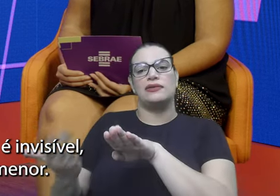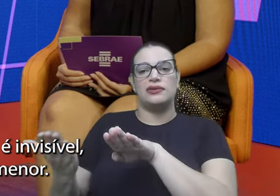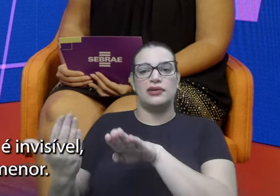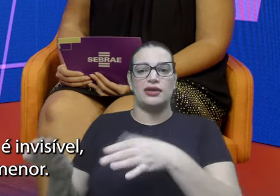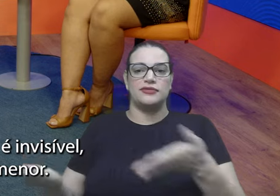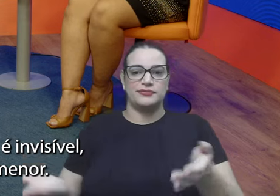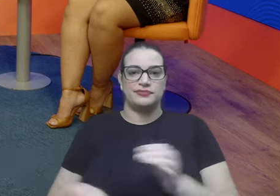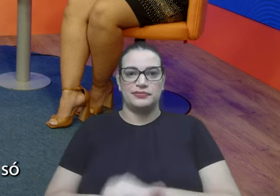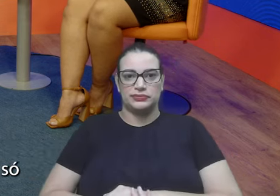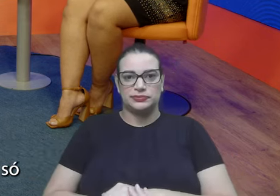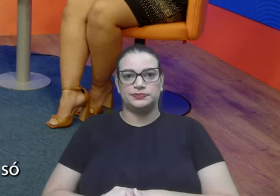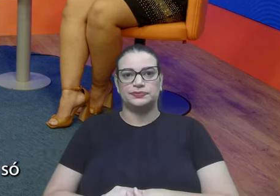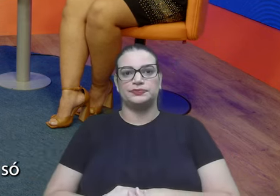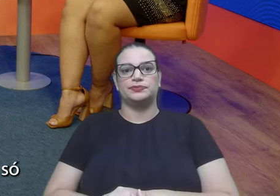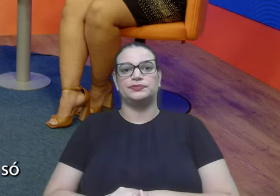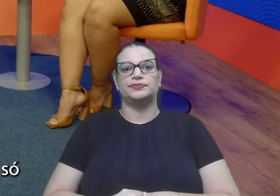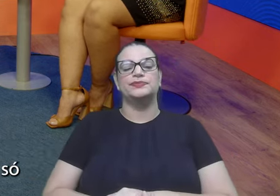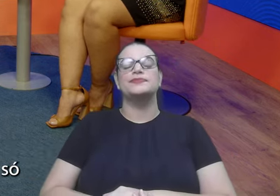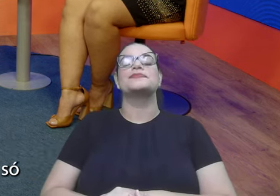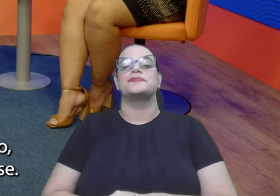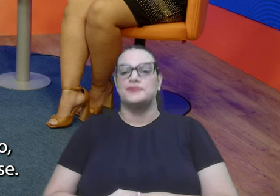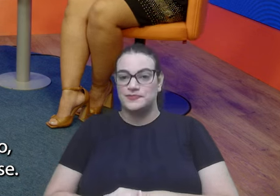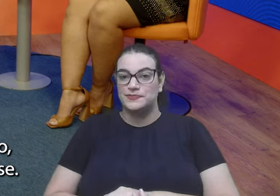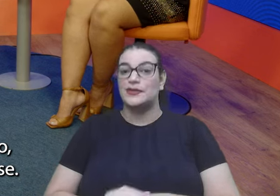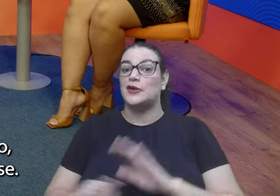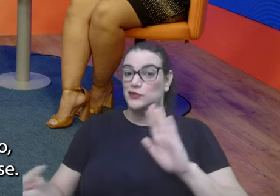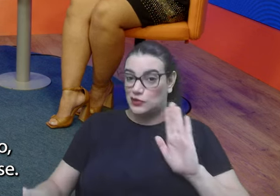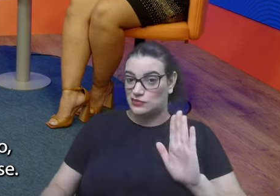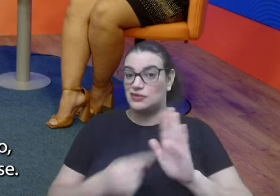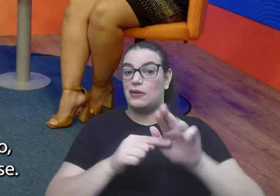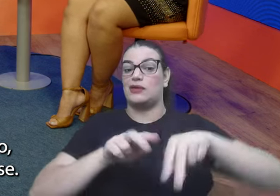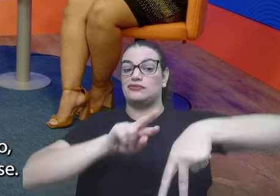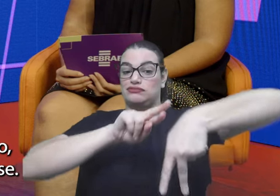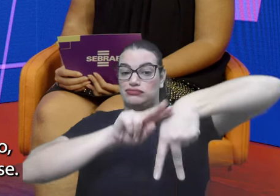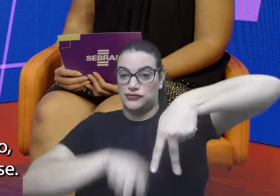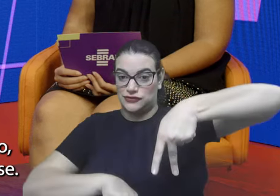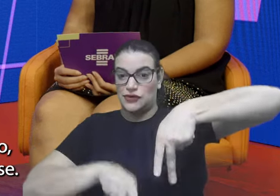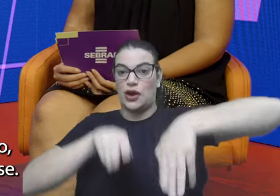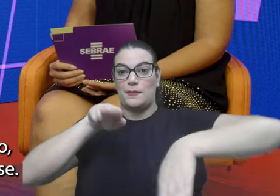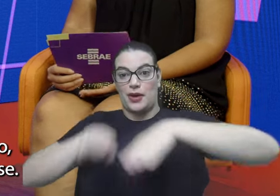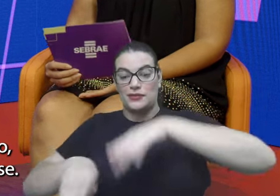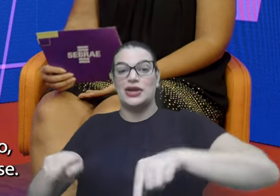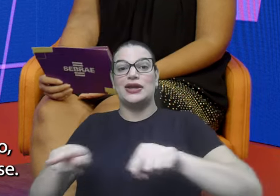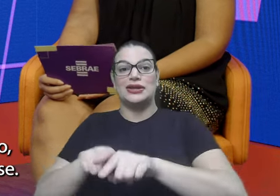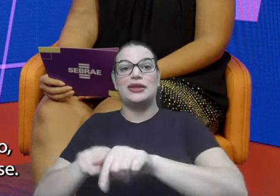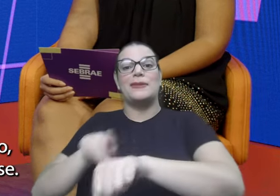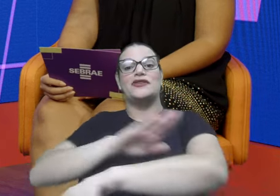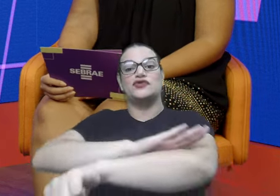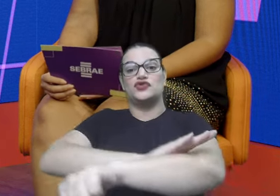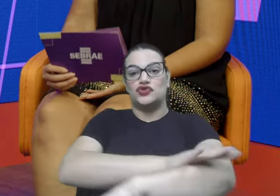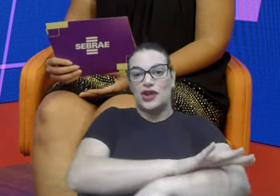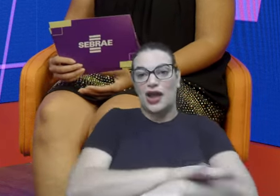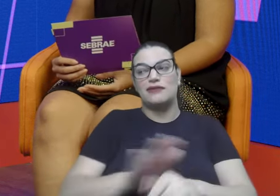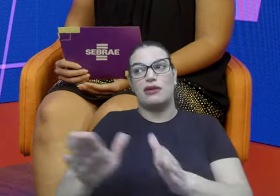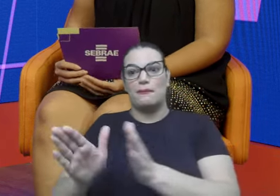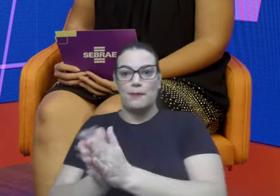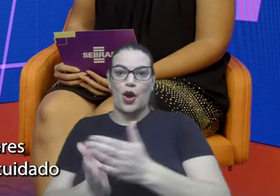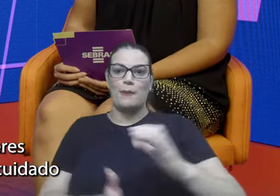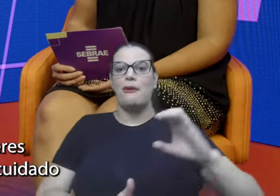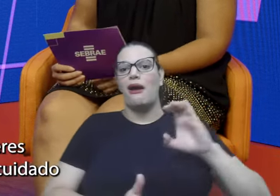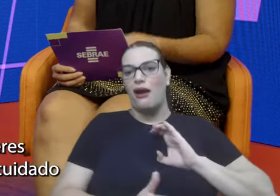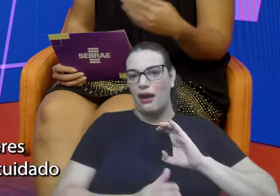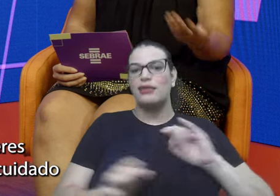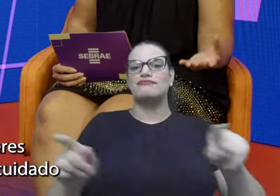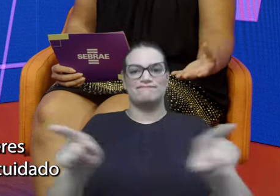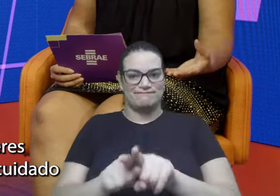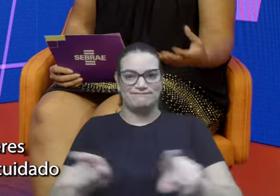menor e isso tem um impacto não só na desigualdade de gênero Mas também de raça e classe né então a grande